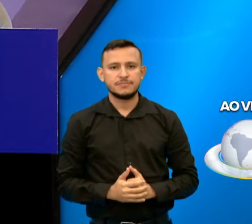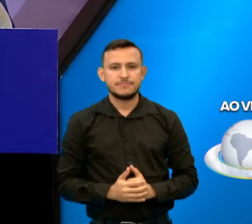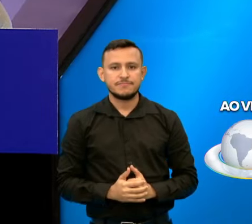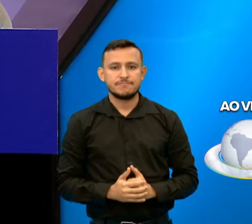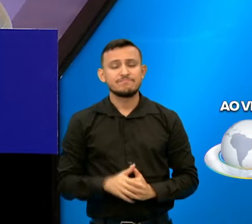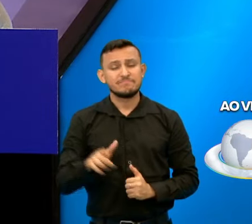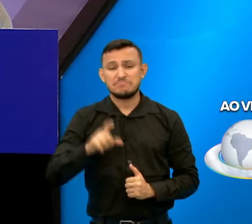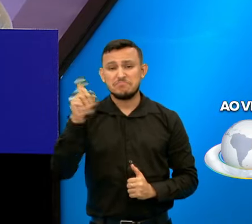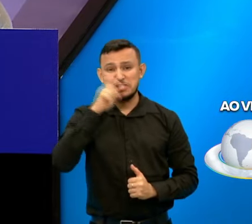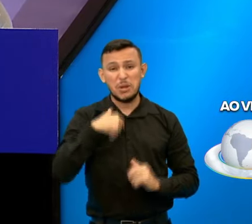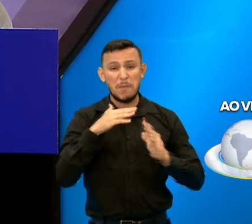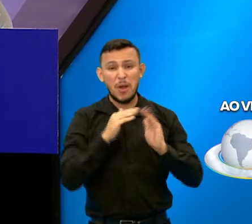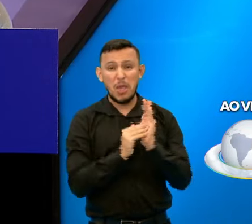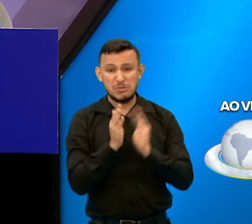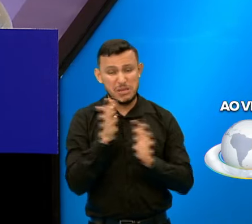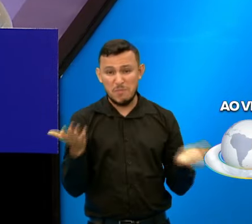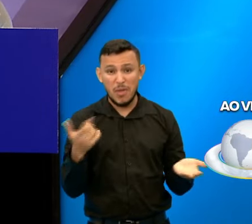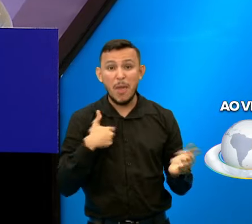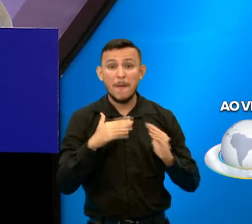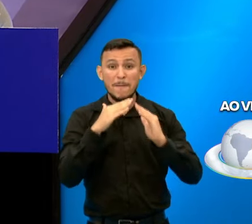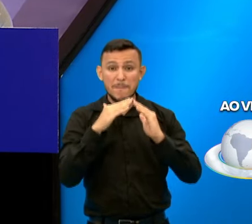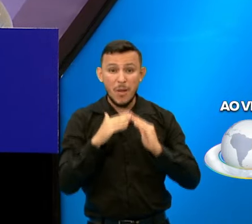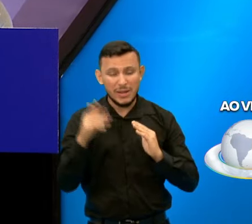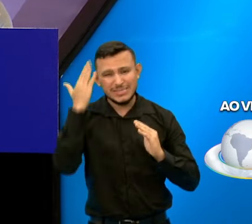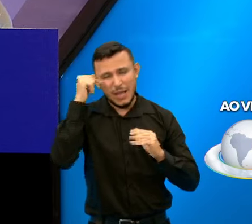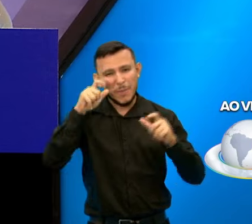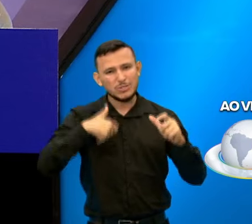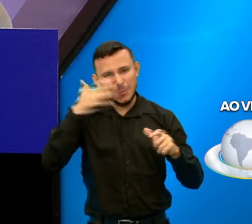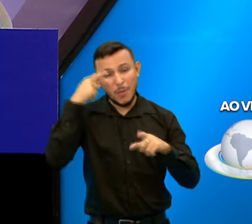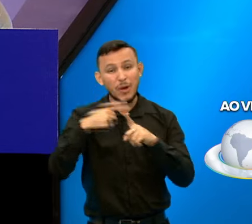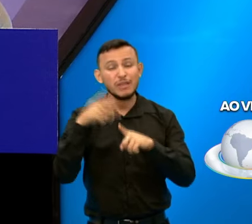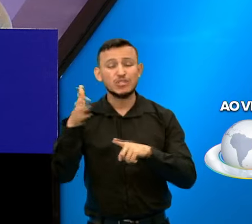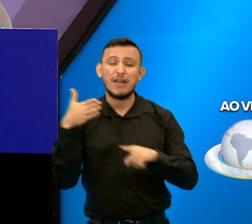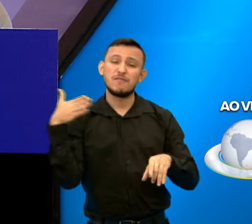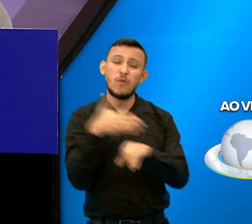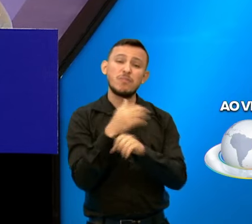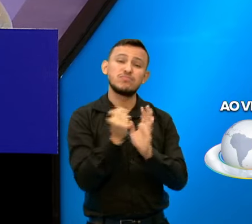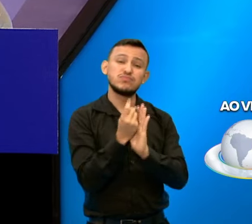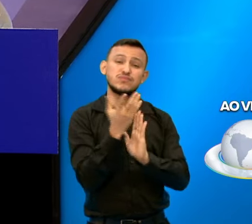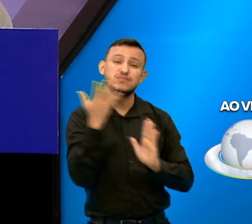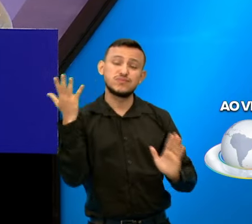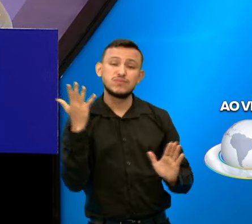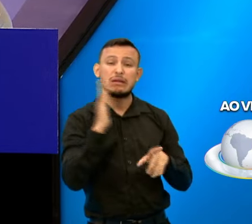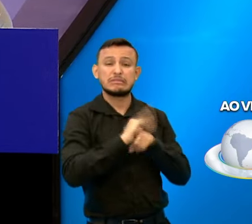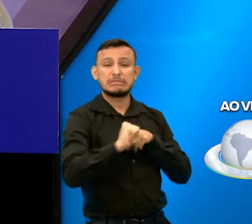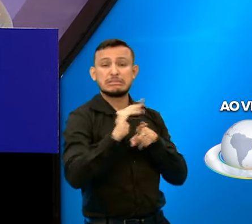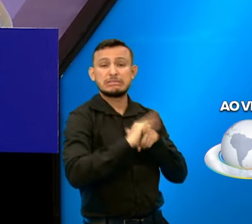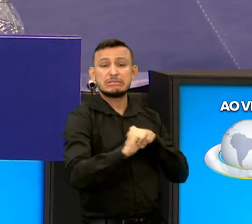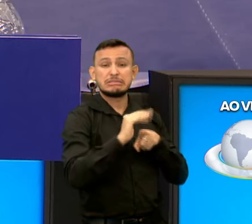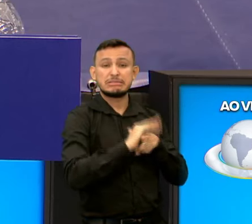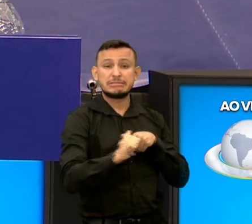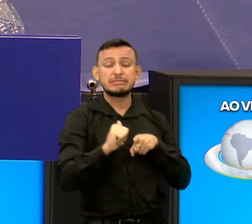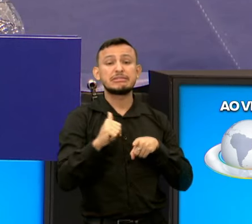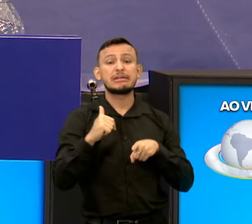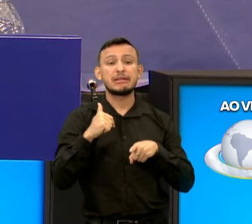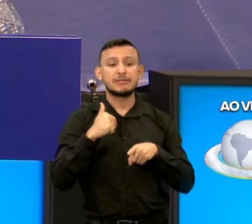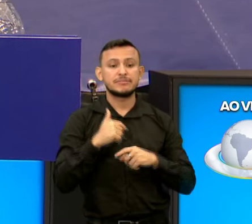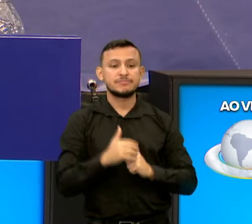Bom, é mentira que eu moro no Eusébio. Aliás, eu moro, ele sabe onde eu moro, porque ele foi diversas vezes lá me bajular para ser...